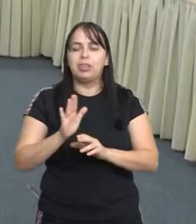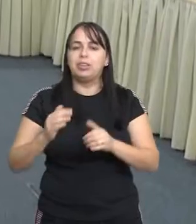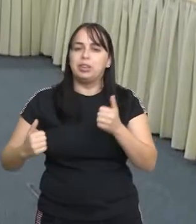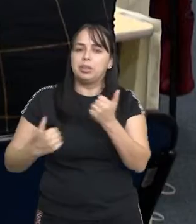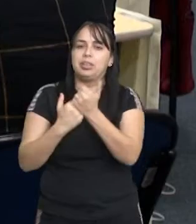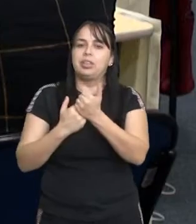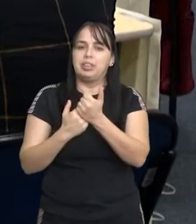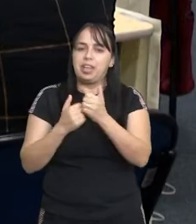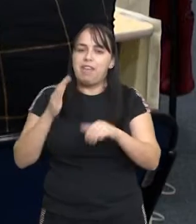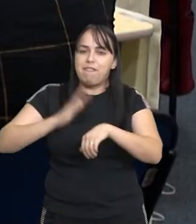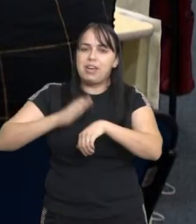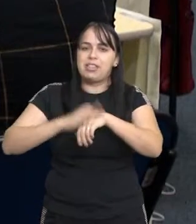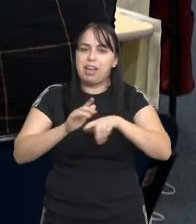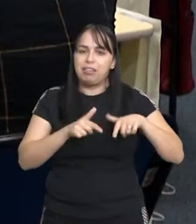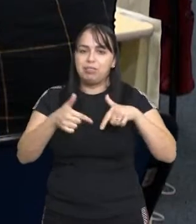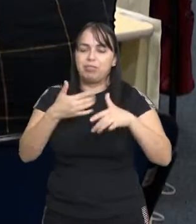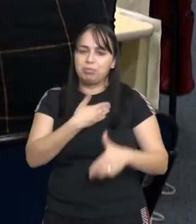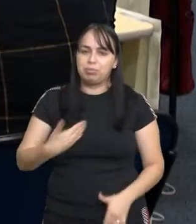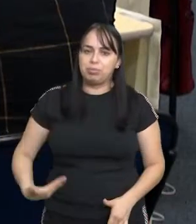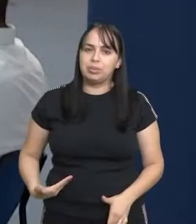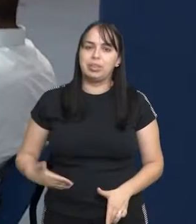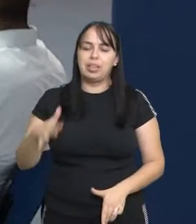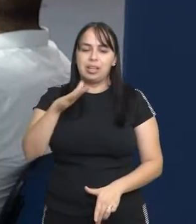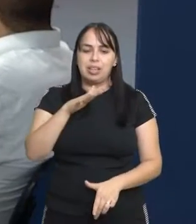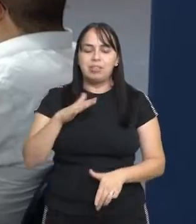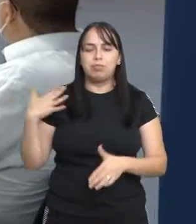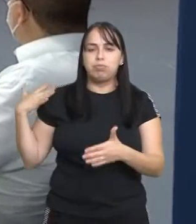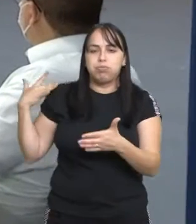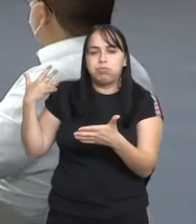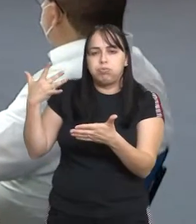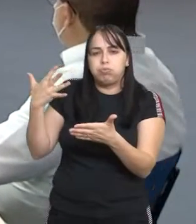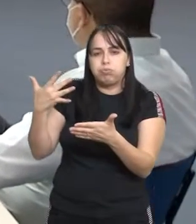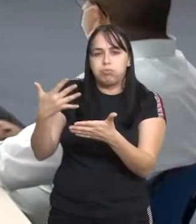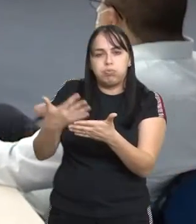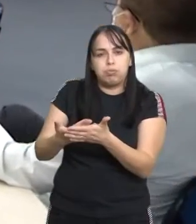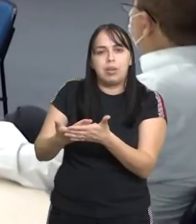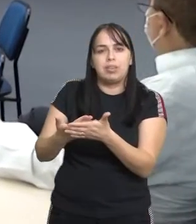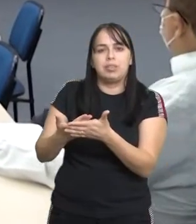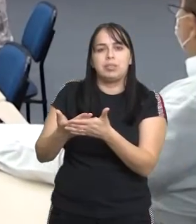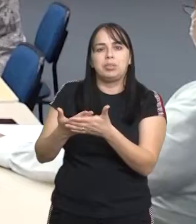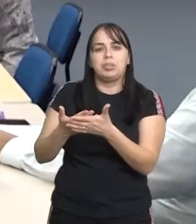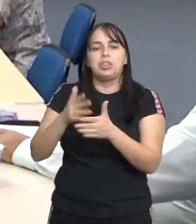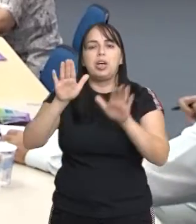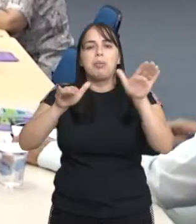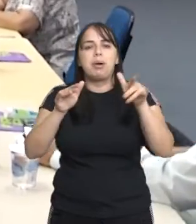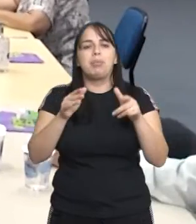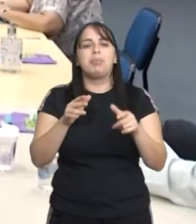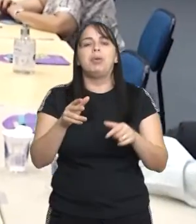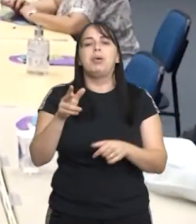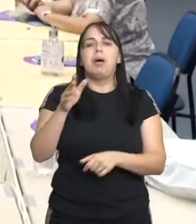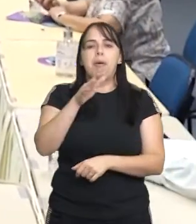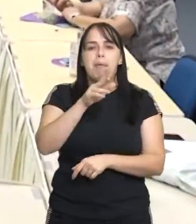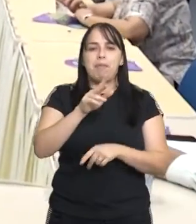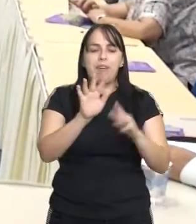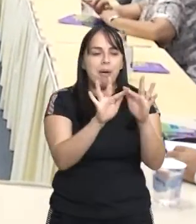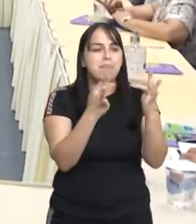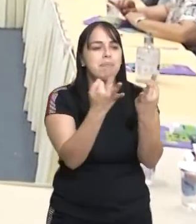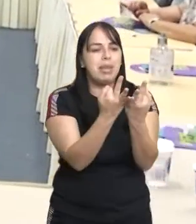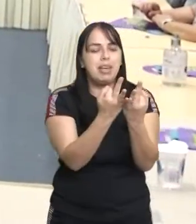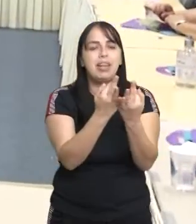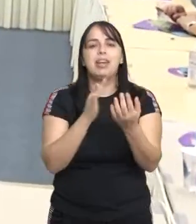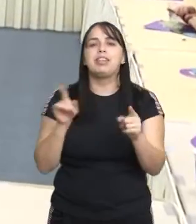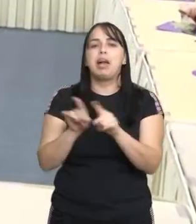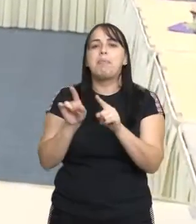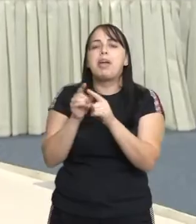para discutir e promover políticas públicas na área. Ao longo dos anos, os vereadores membros reuniram poder público e familiares